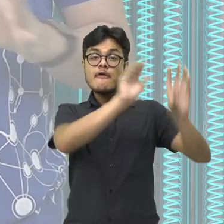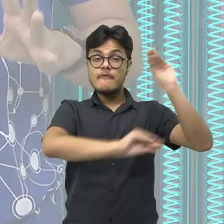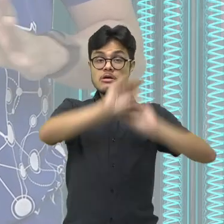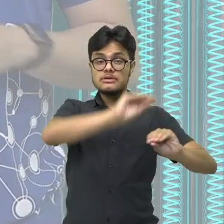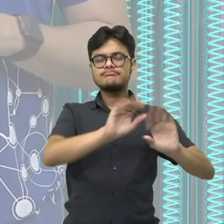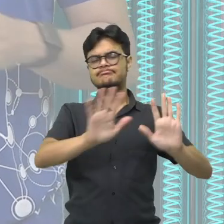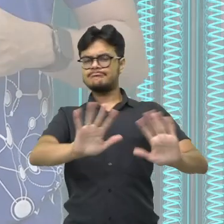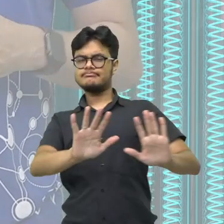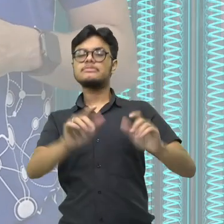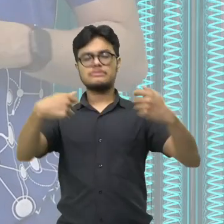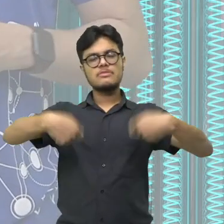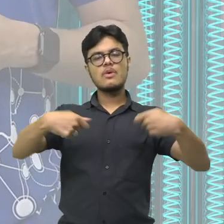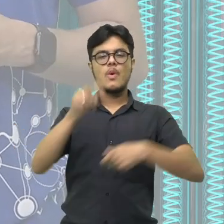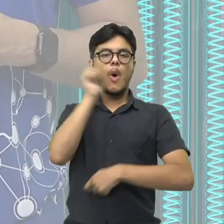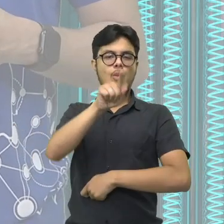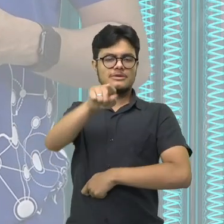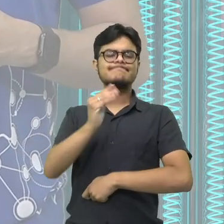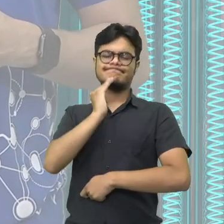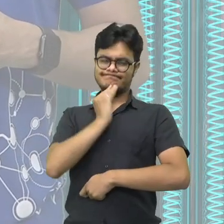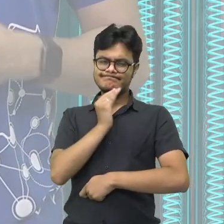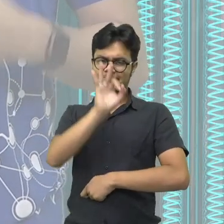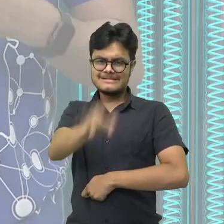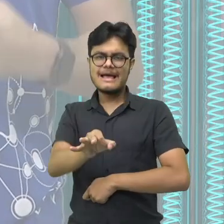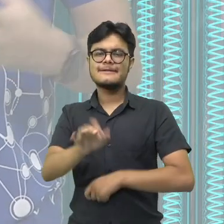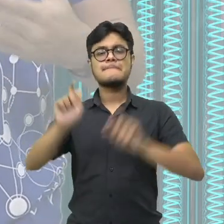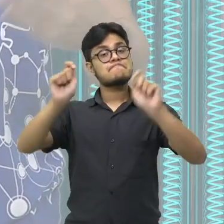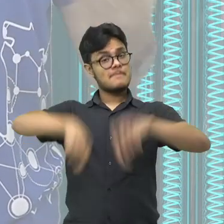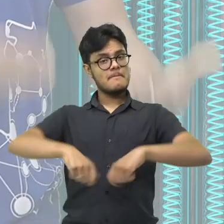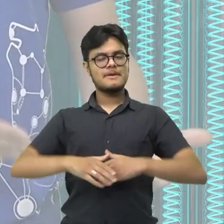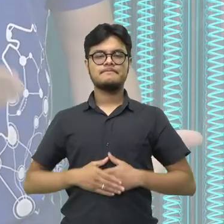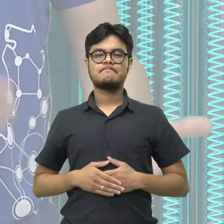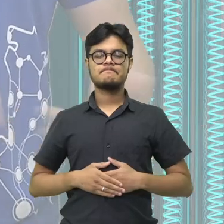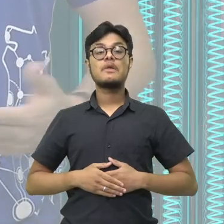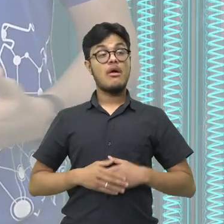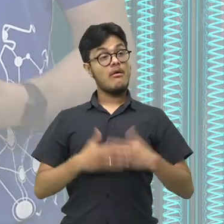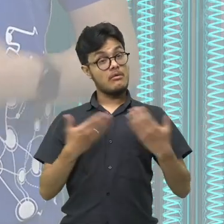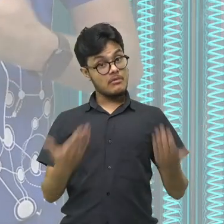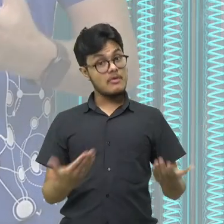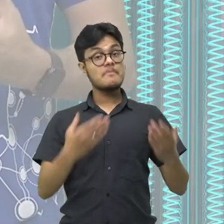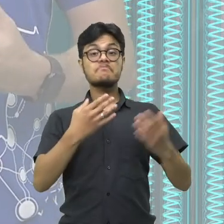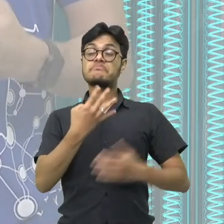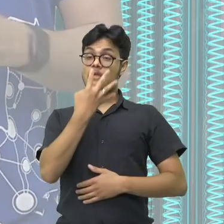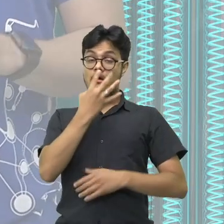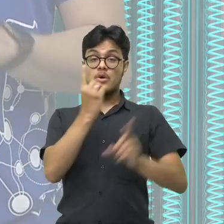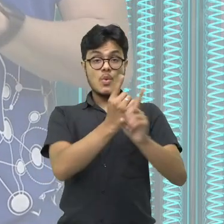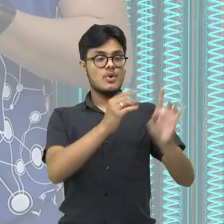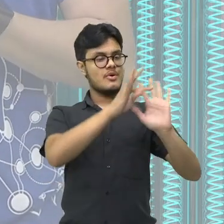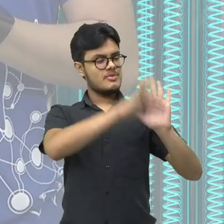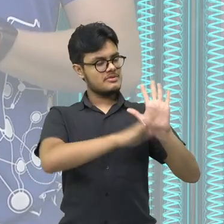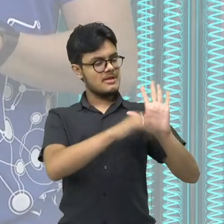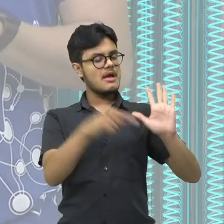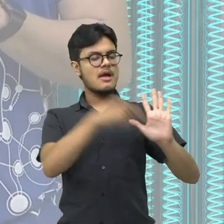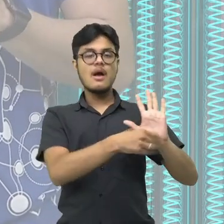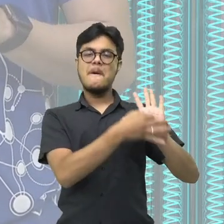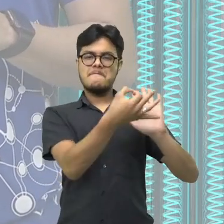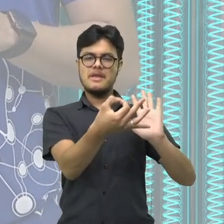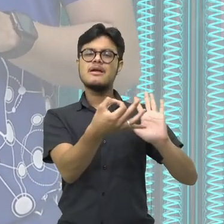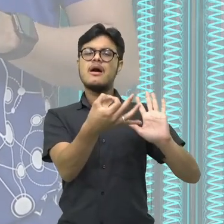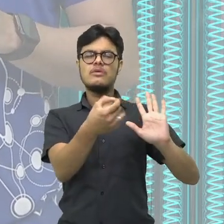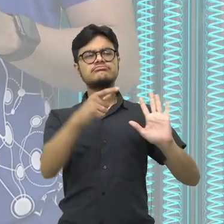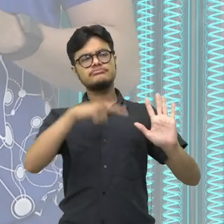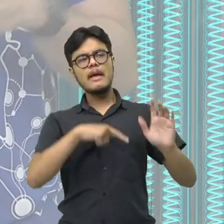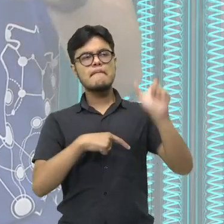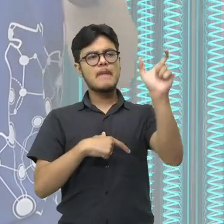tenham dificuldade aí, então, de identificar, né? Olha, esse é um texto argumentativo porque os argumentos são esses,